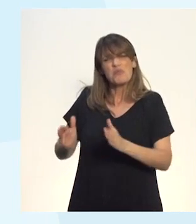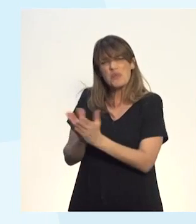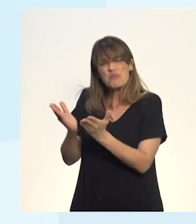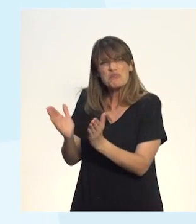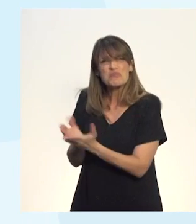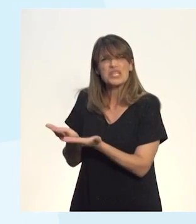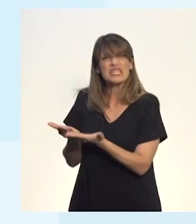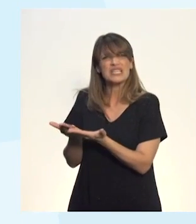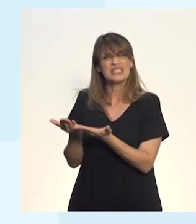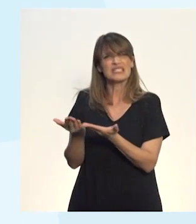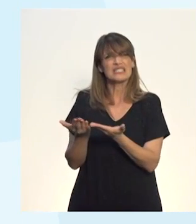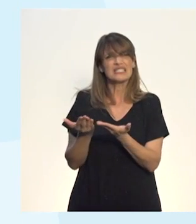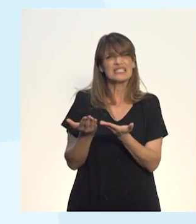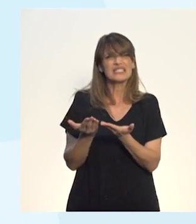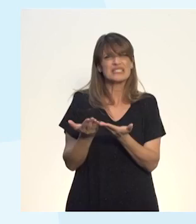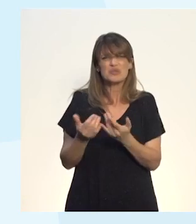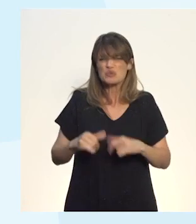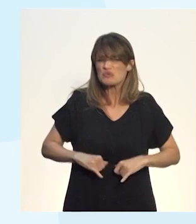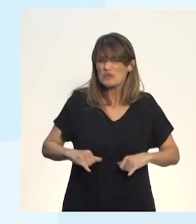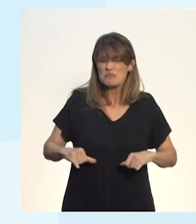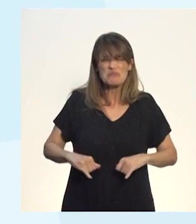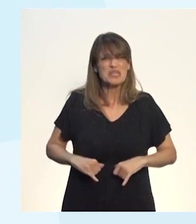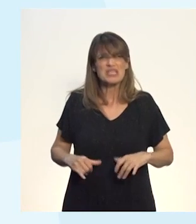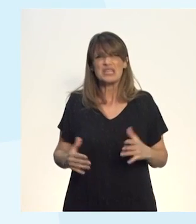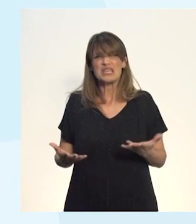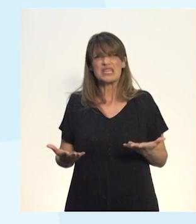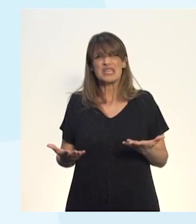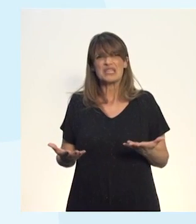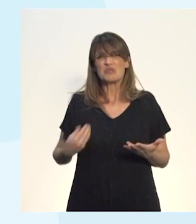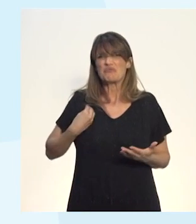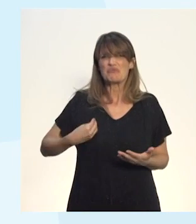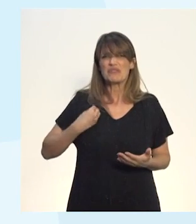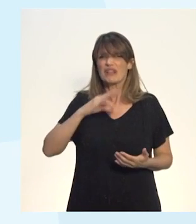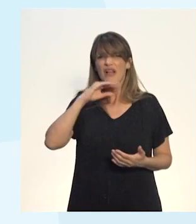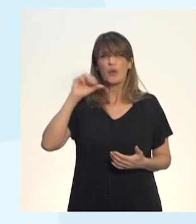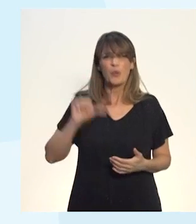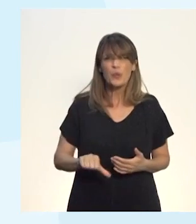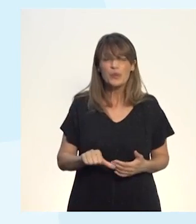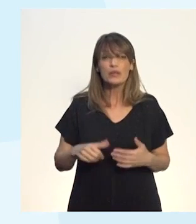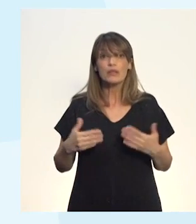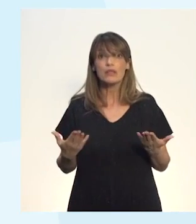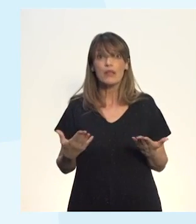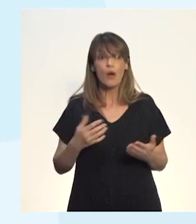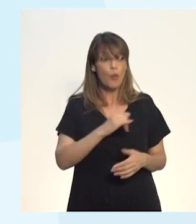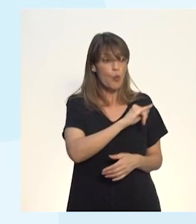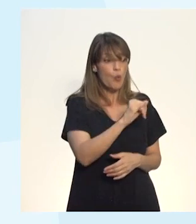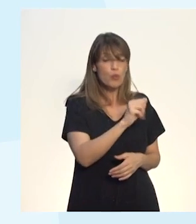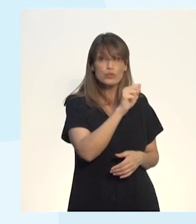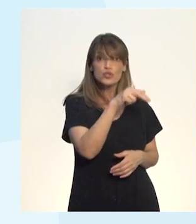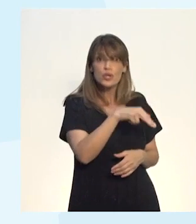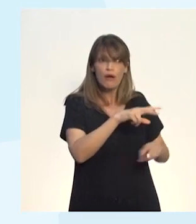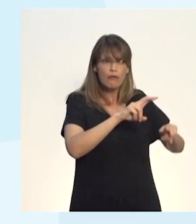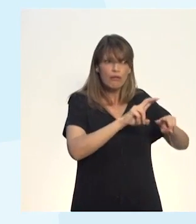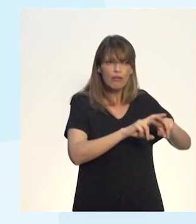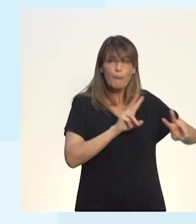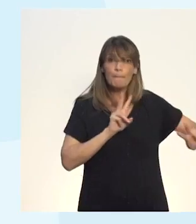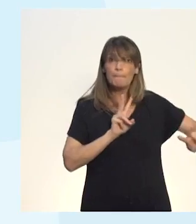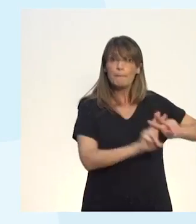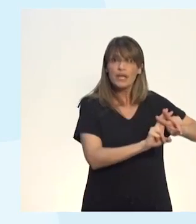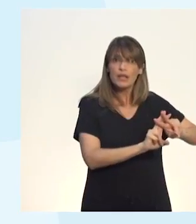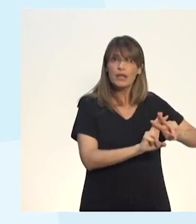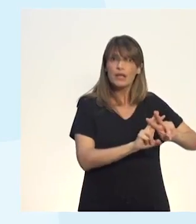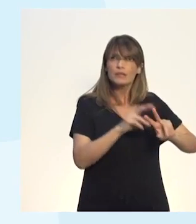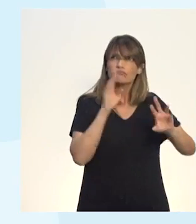ela promove a penúria, a marginalização? Então, ele começa a perceber que, naquela história